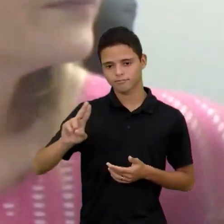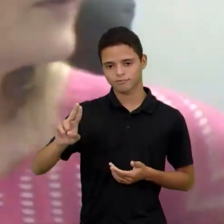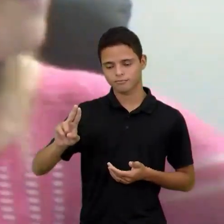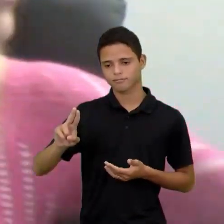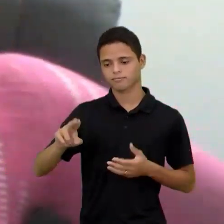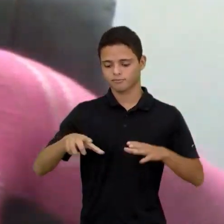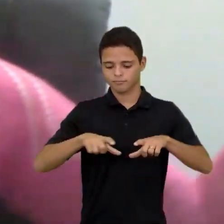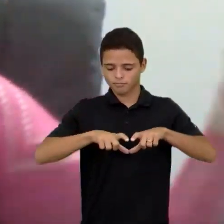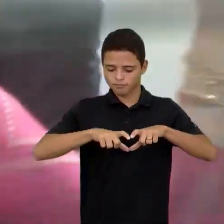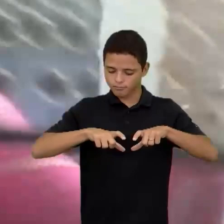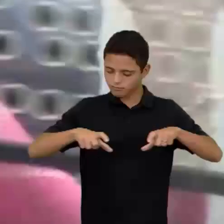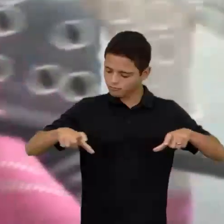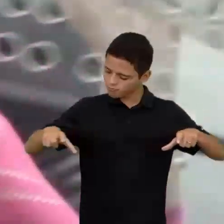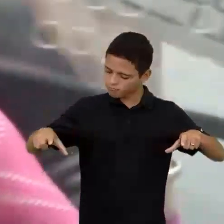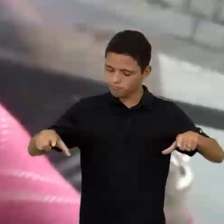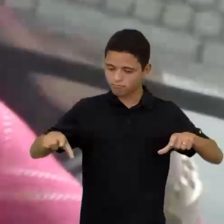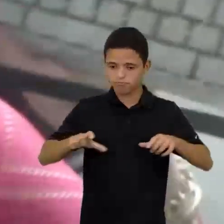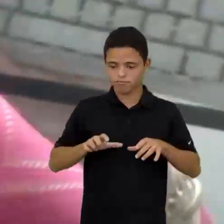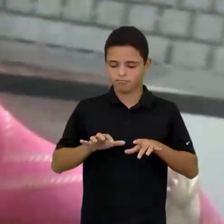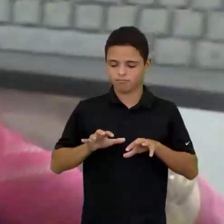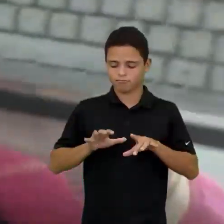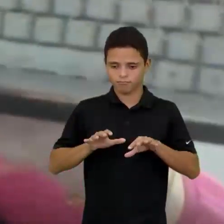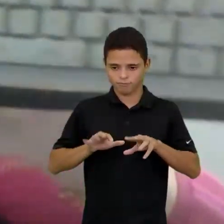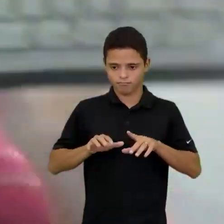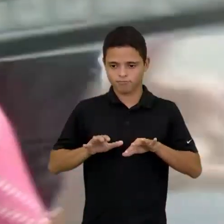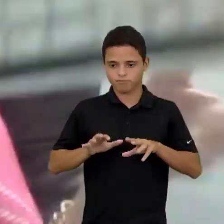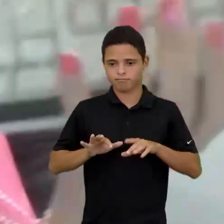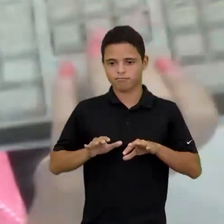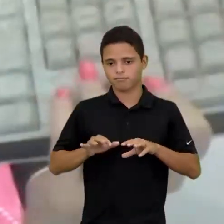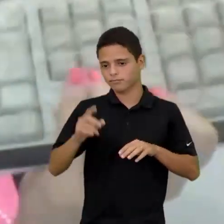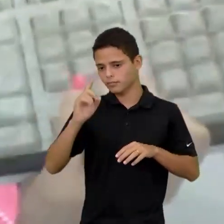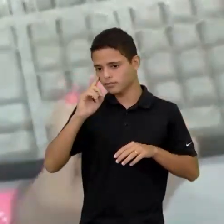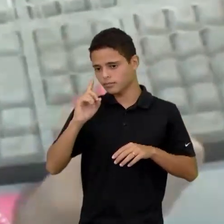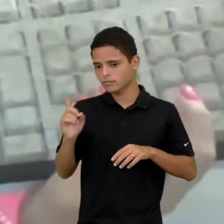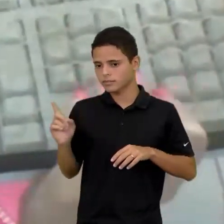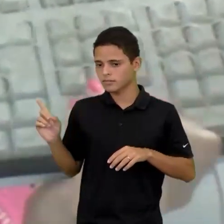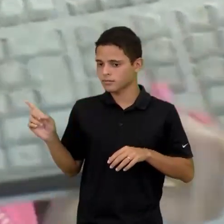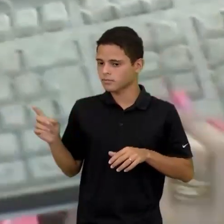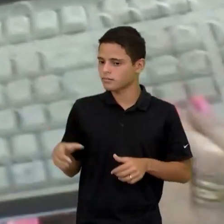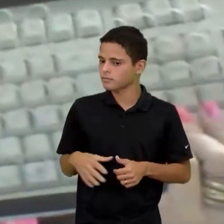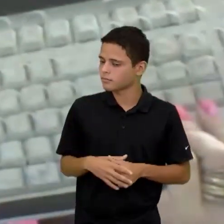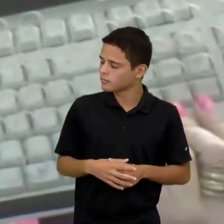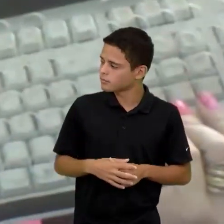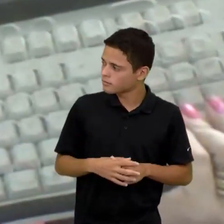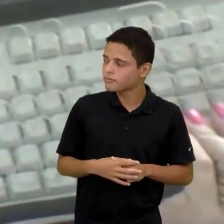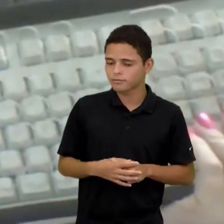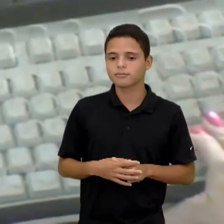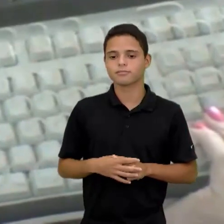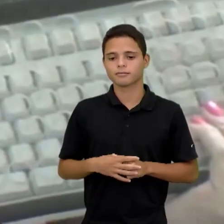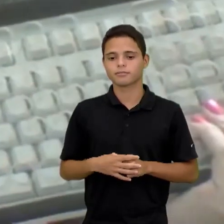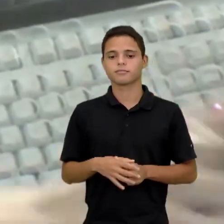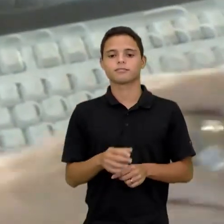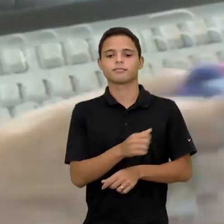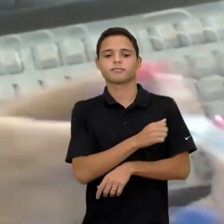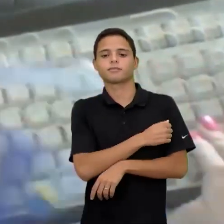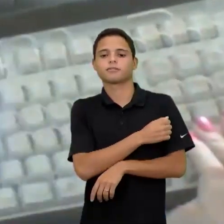teclado. Por que a gente coloca sobre o teclado? Ó, para que o aluno, com o mínimo